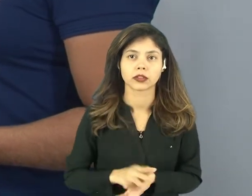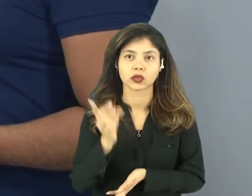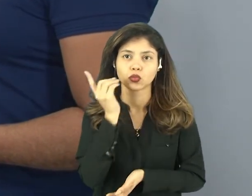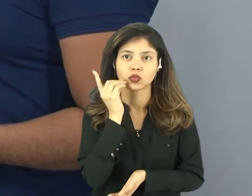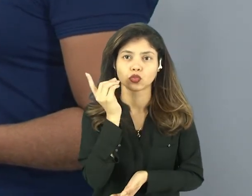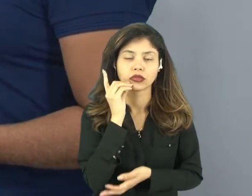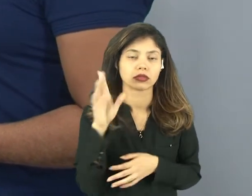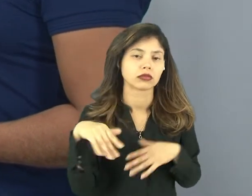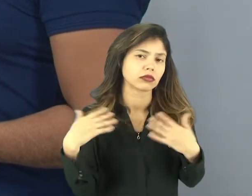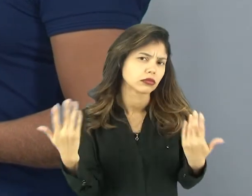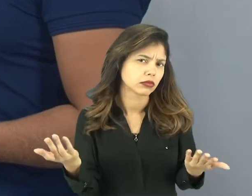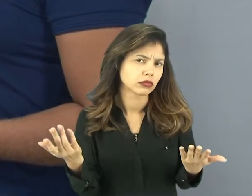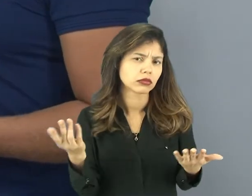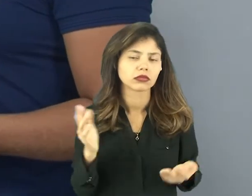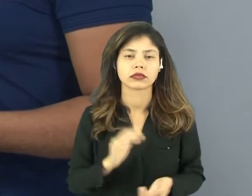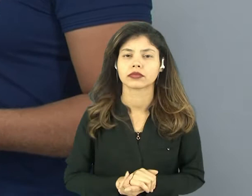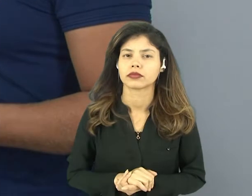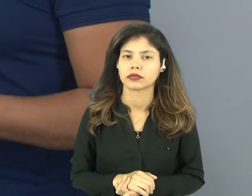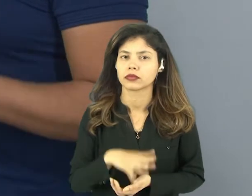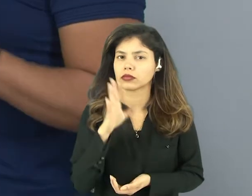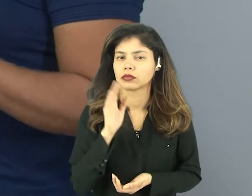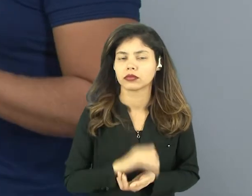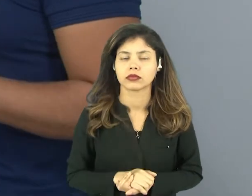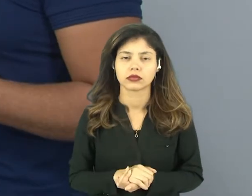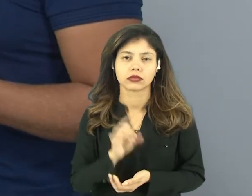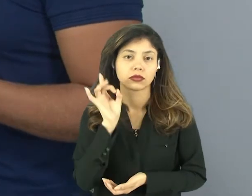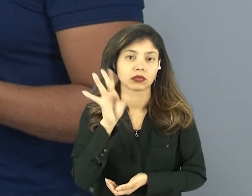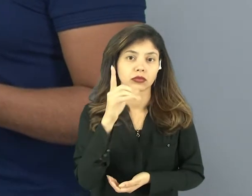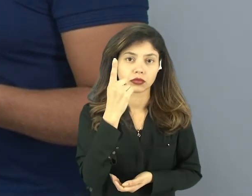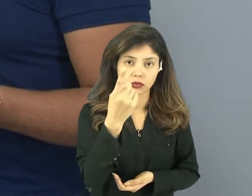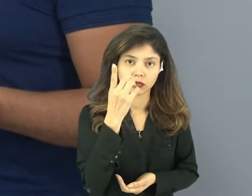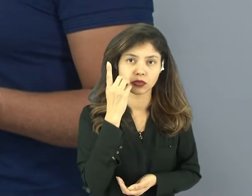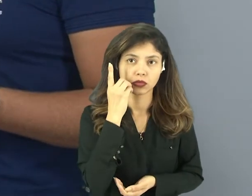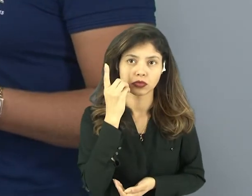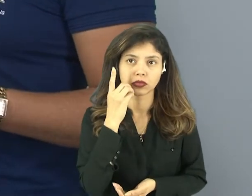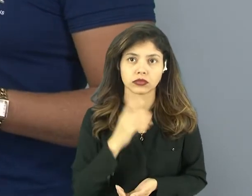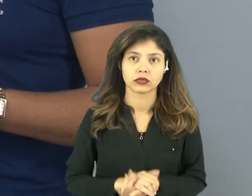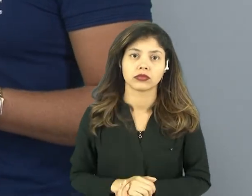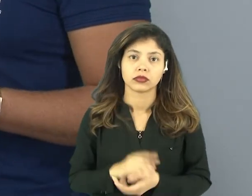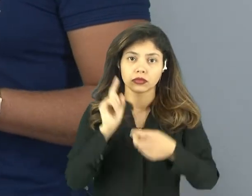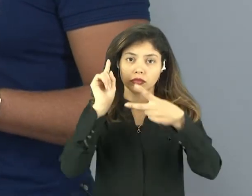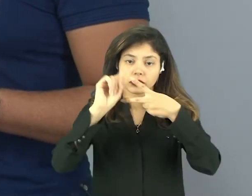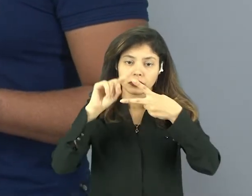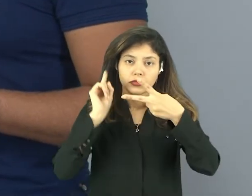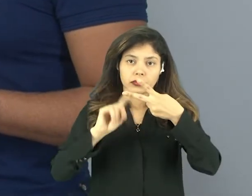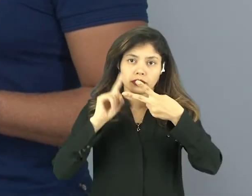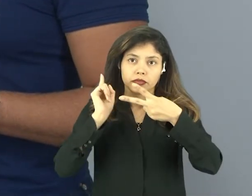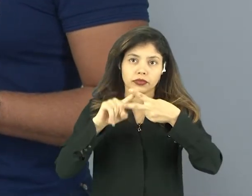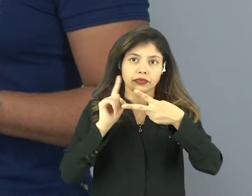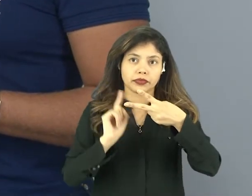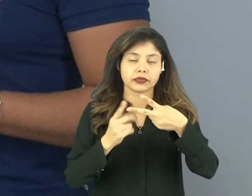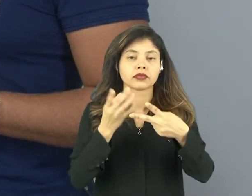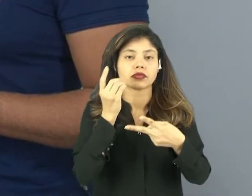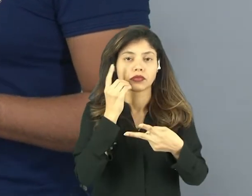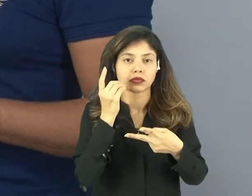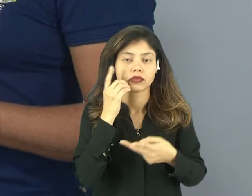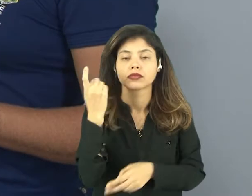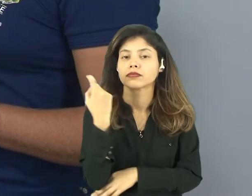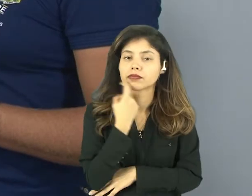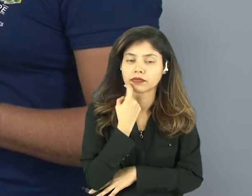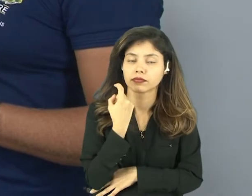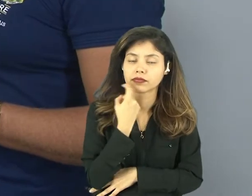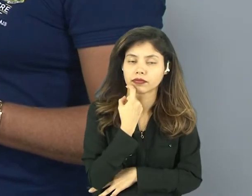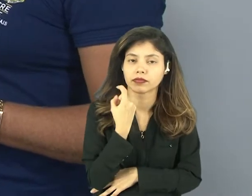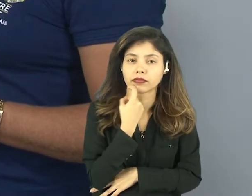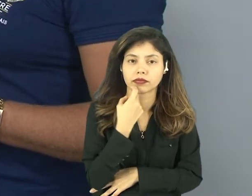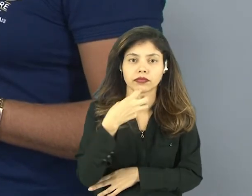dia? Não foi só em um dia. Foram em 2 dias. Na sexta-feira,